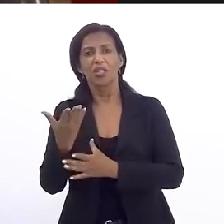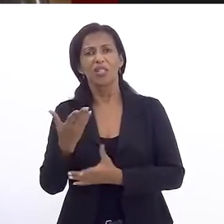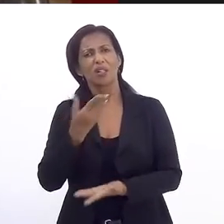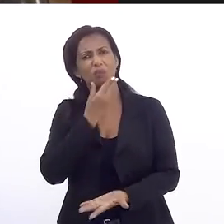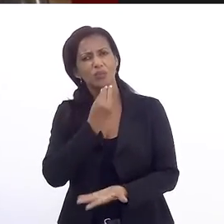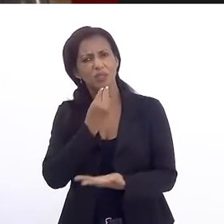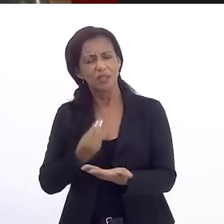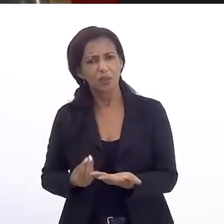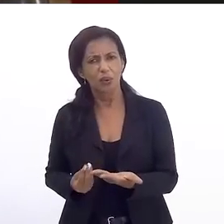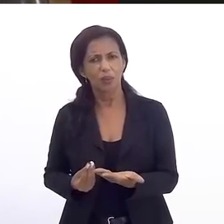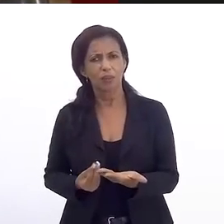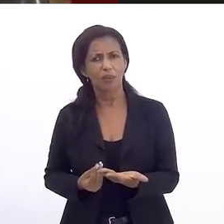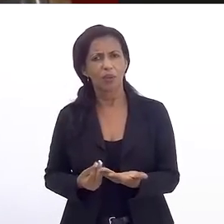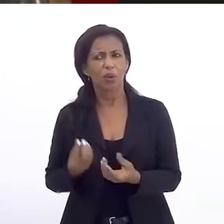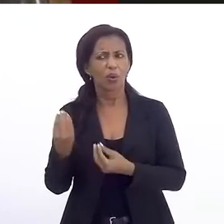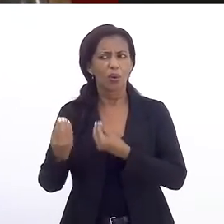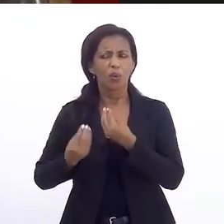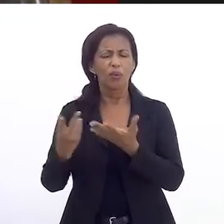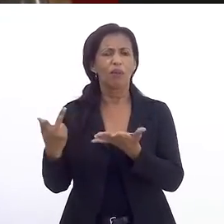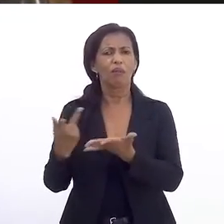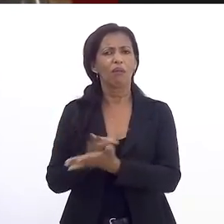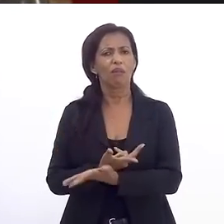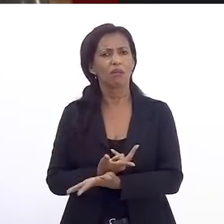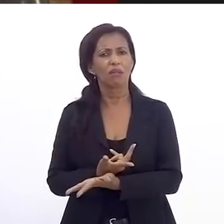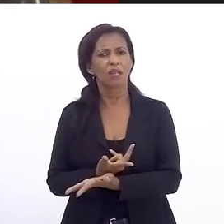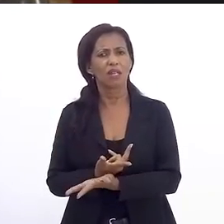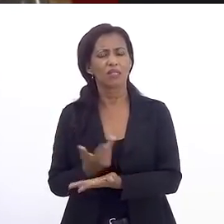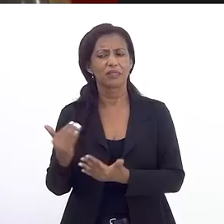têm esse sentimento tão enraizado?